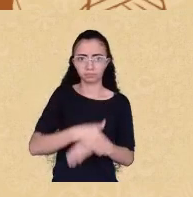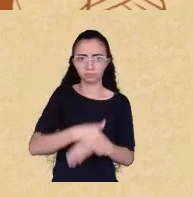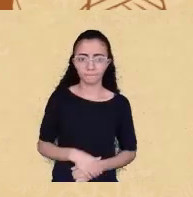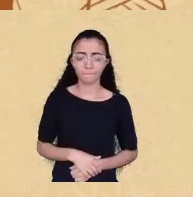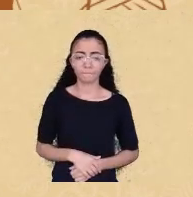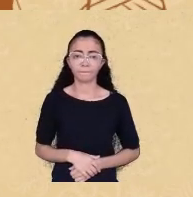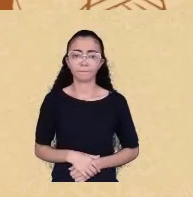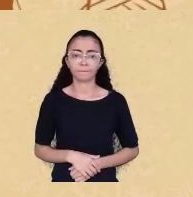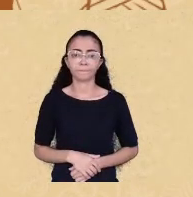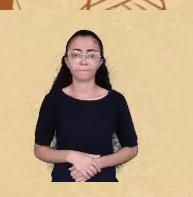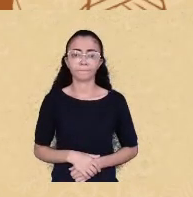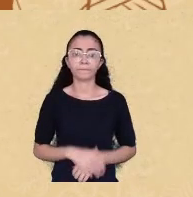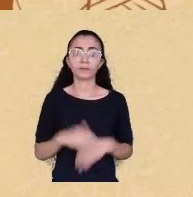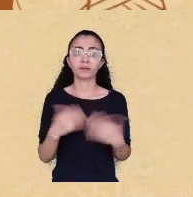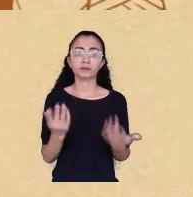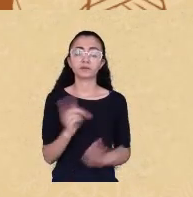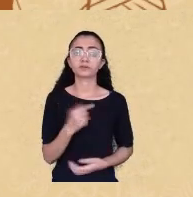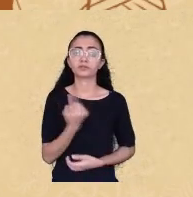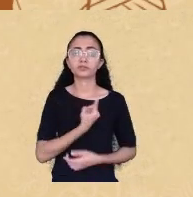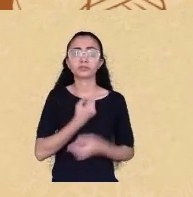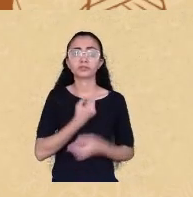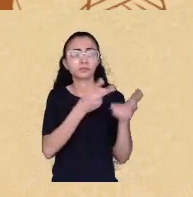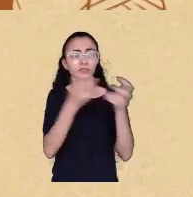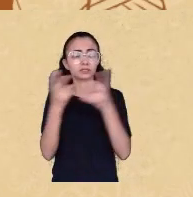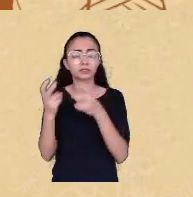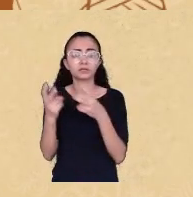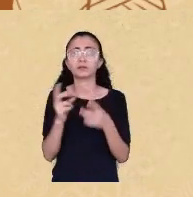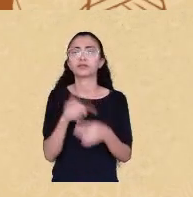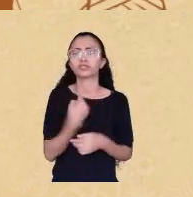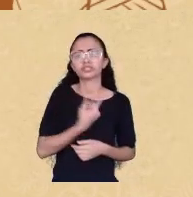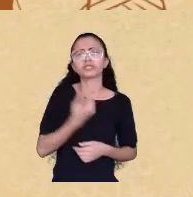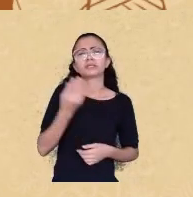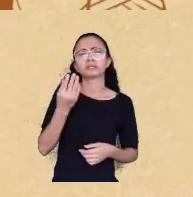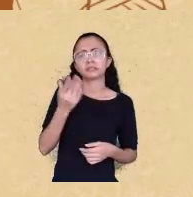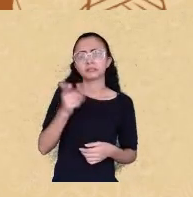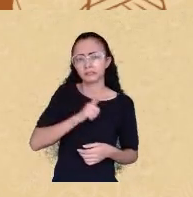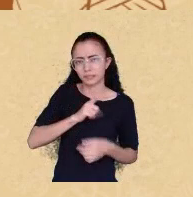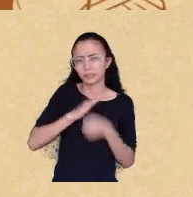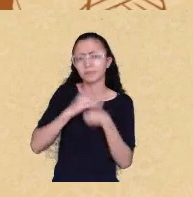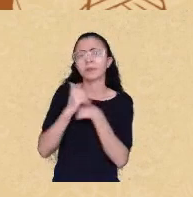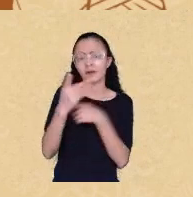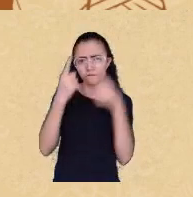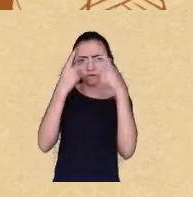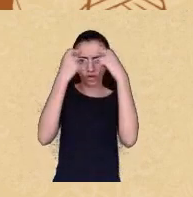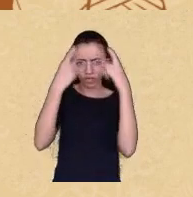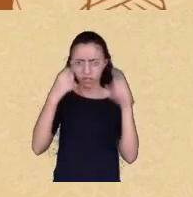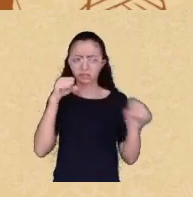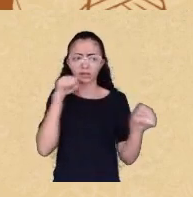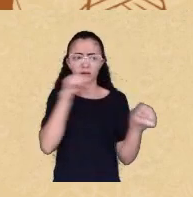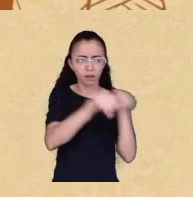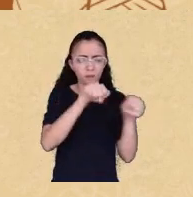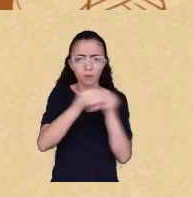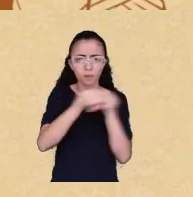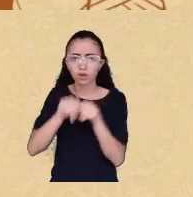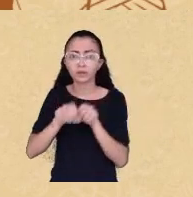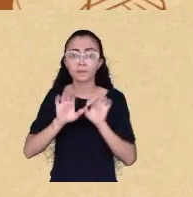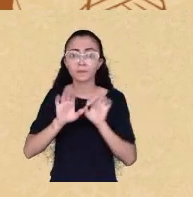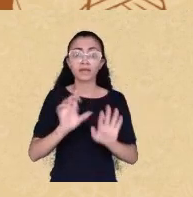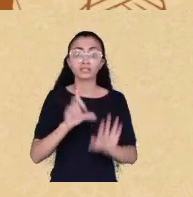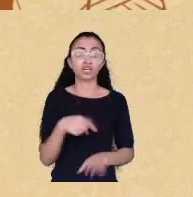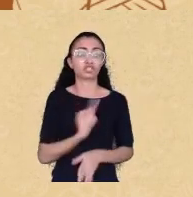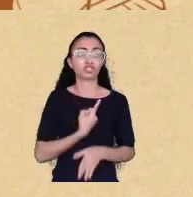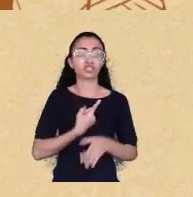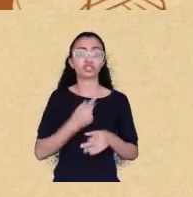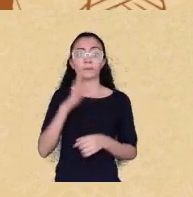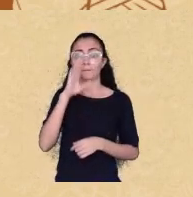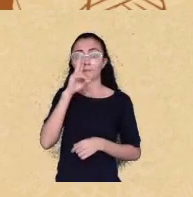nisso. A gente vê maior, por mais que a gente tenha mais violência letal no Brasil, a gente também se organiza mais em termos de